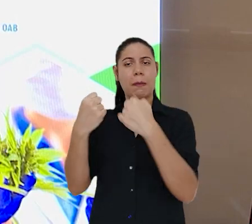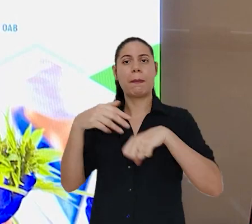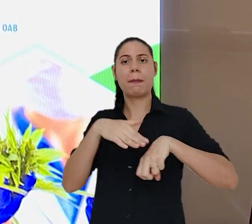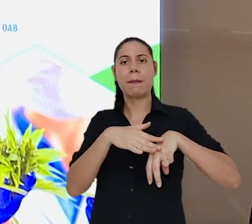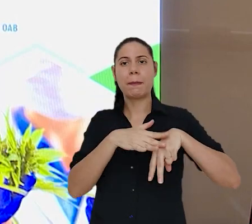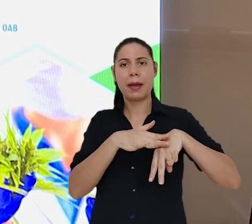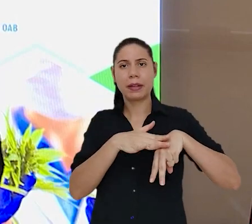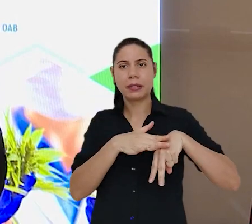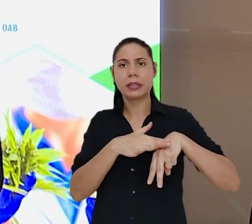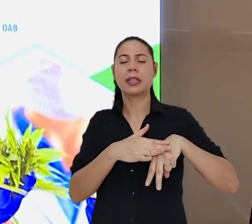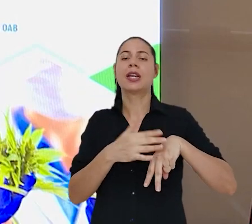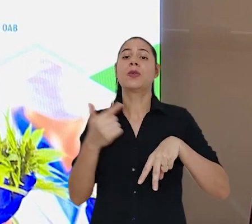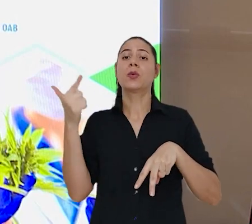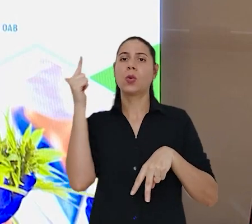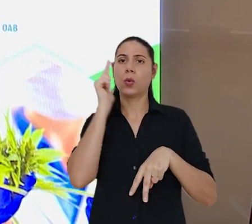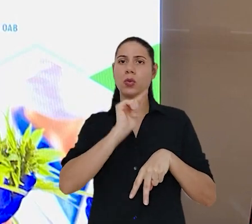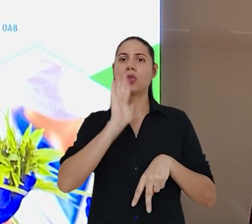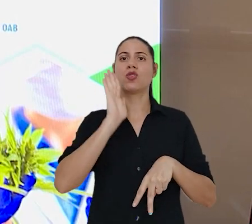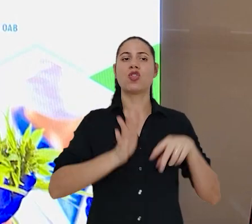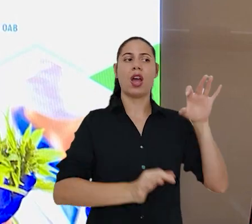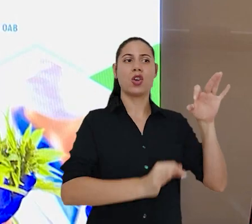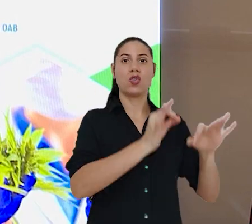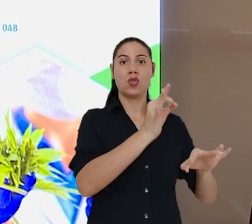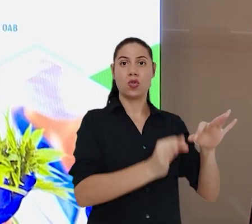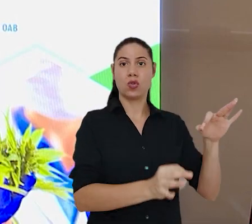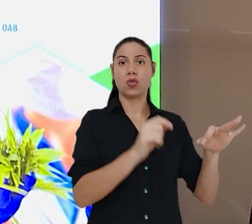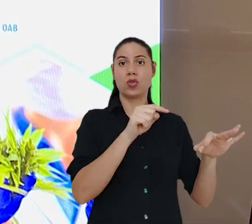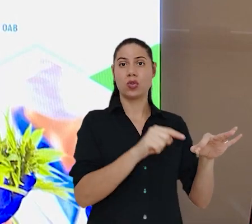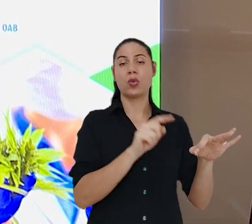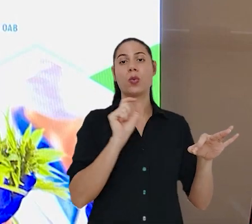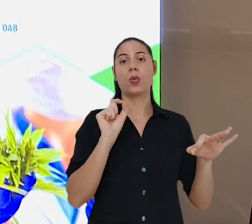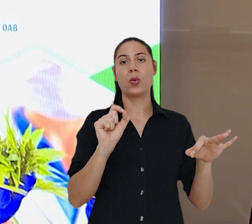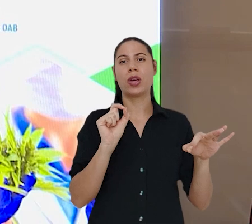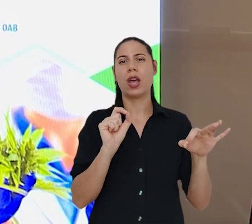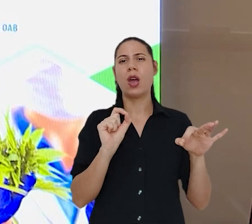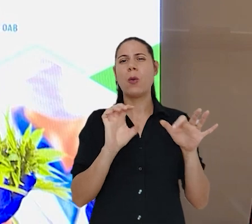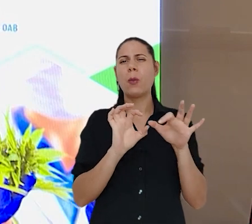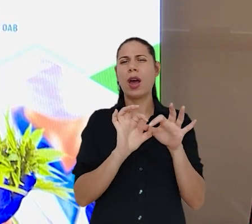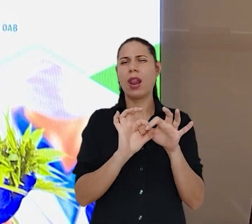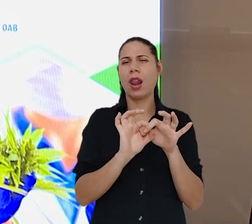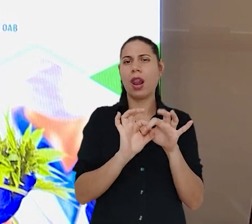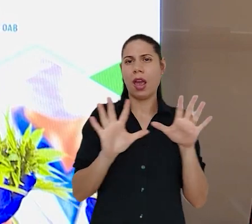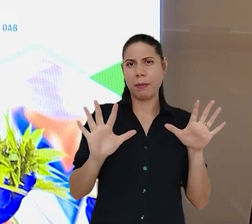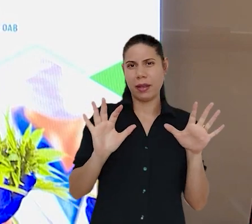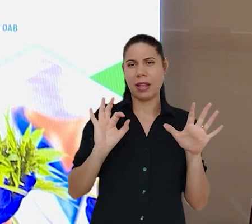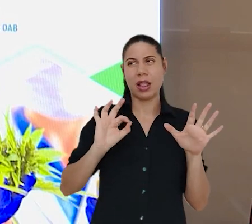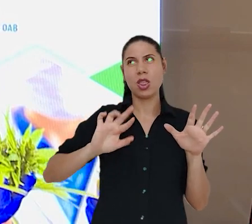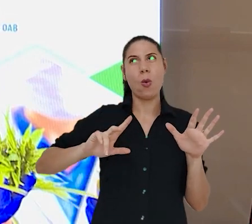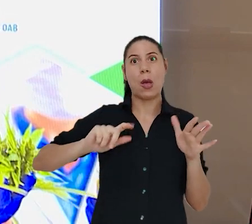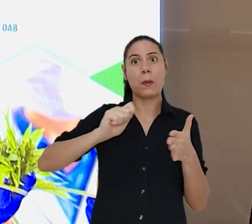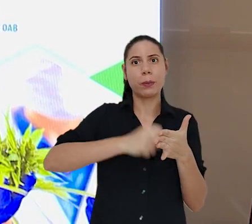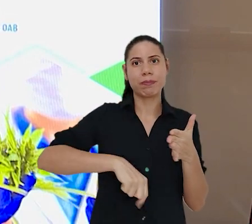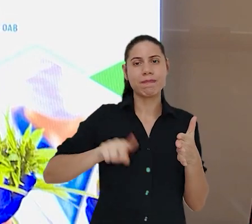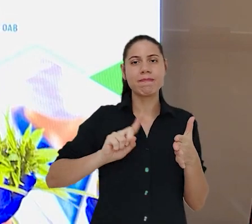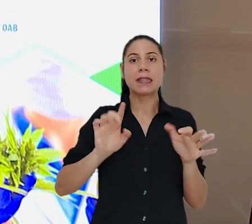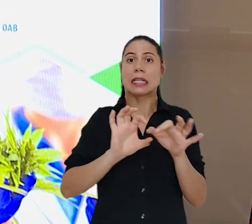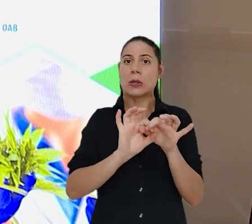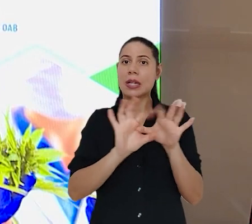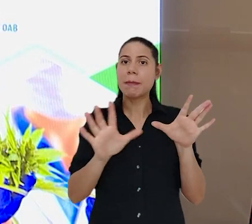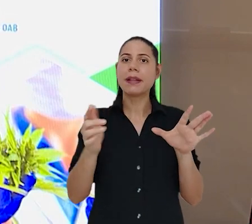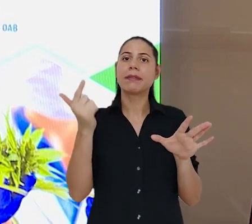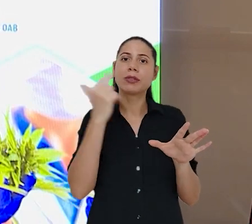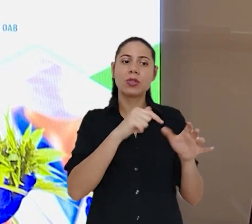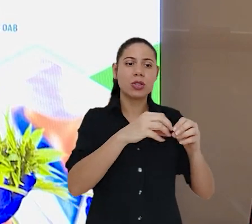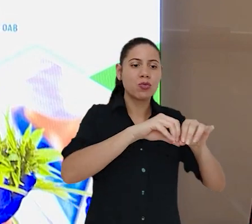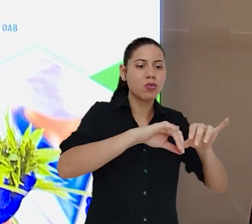que conseguiram, através de instrumentos jurídicos, ter uma liberdade, não vou dizer uma autorização, em produzir